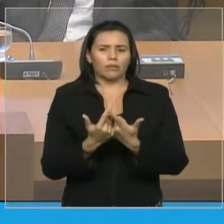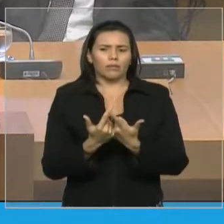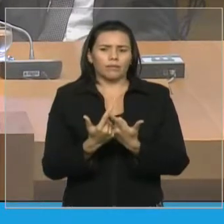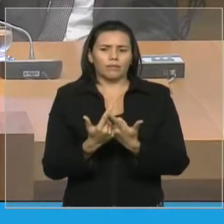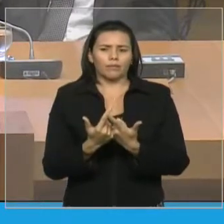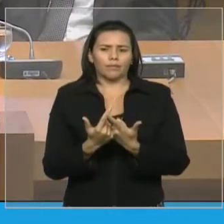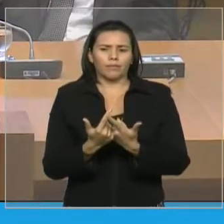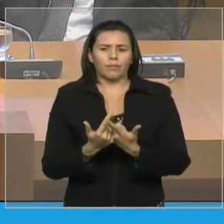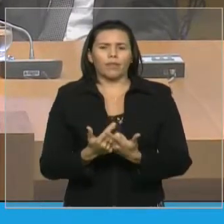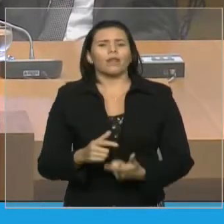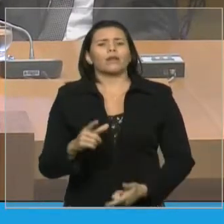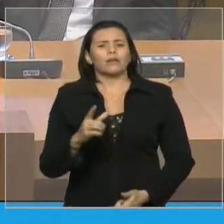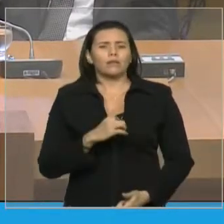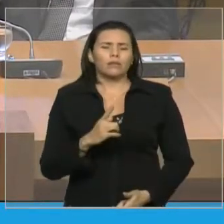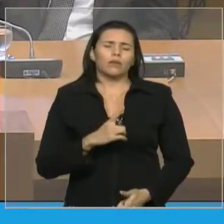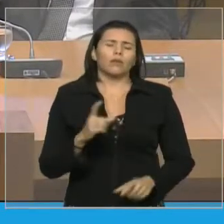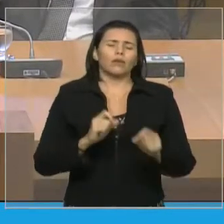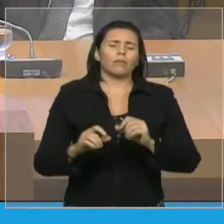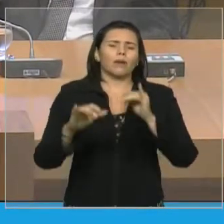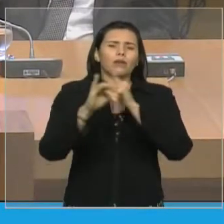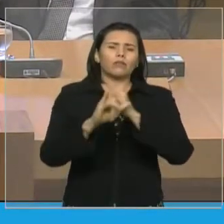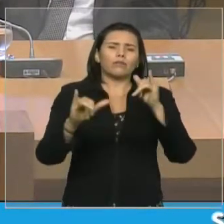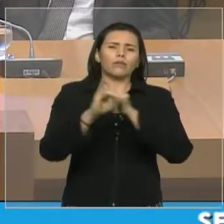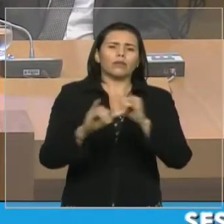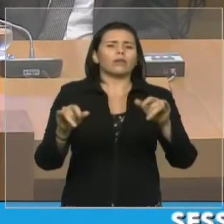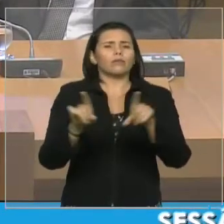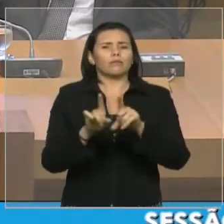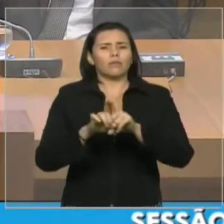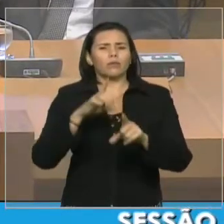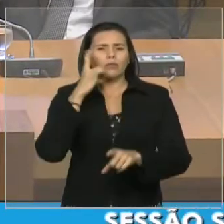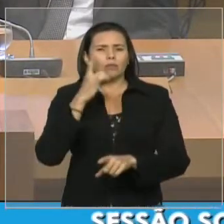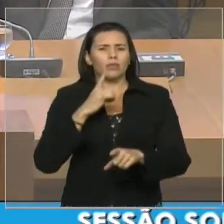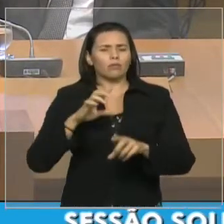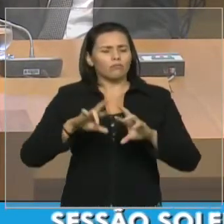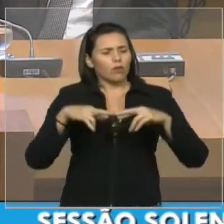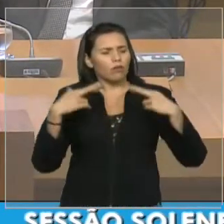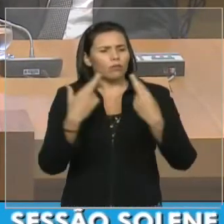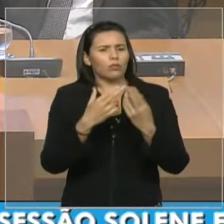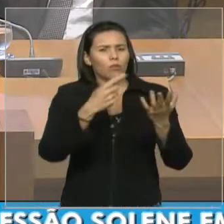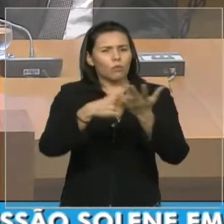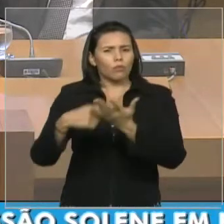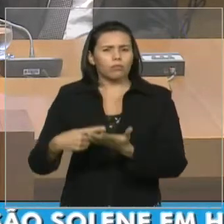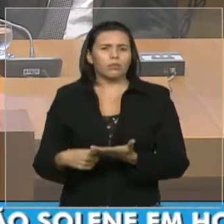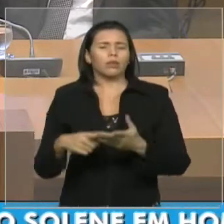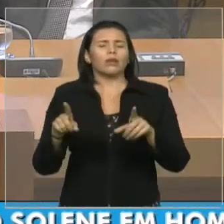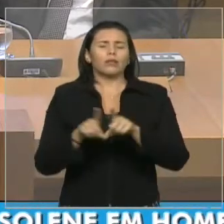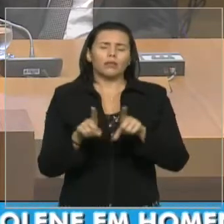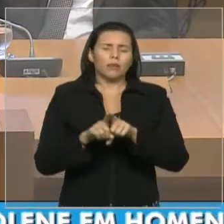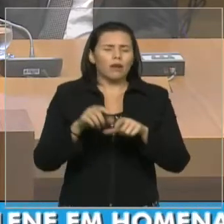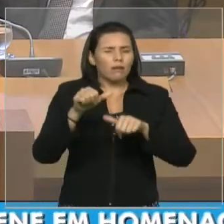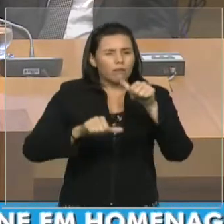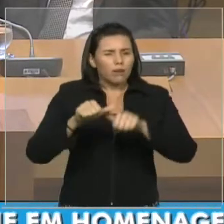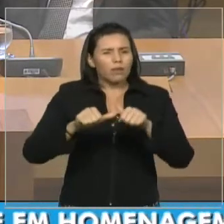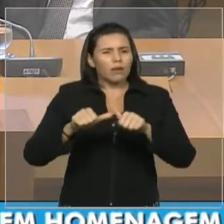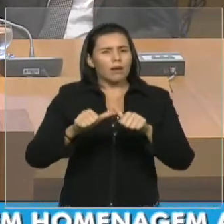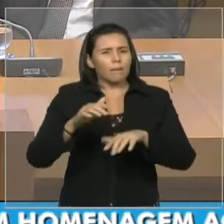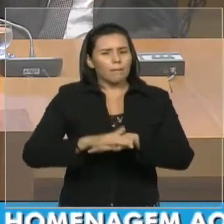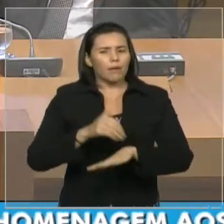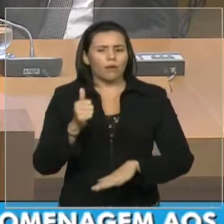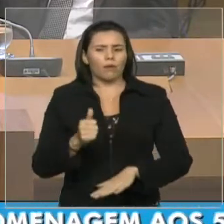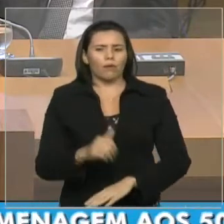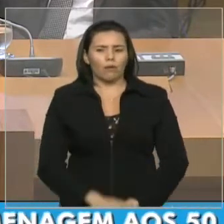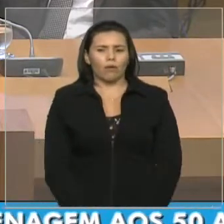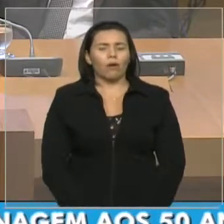vai ter a ampla publicidade, que os deputados vão debater e depois, ao final, aprovar pelo desejo da maioria. Quando se fazia